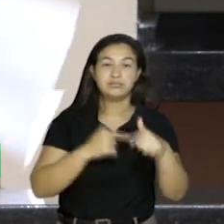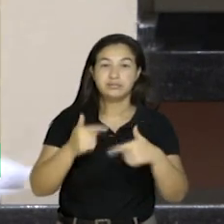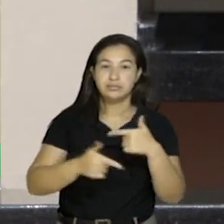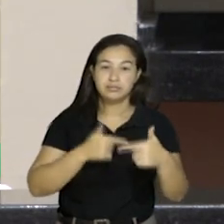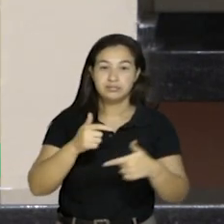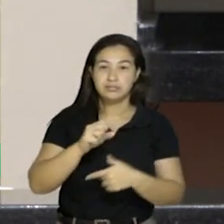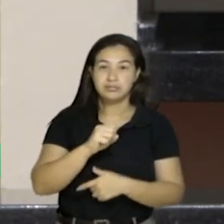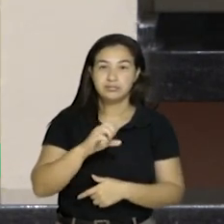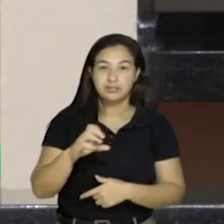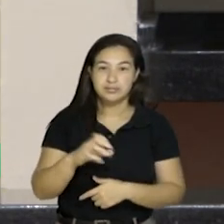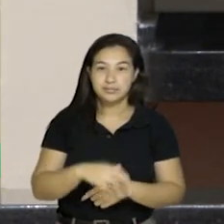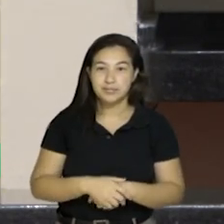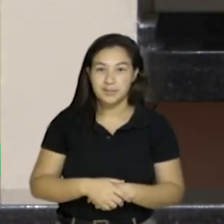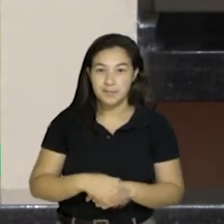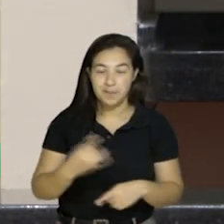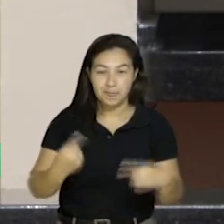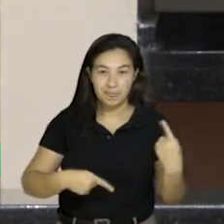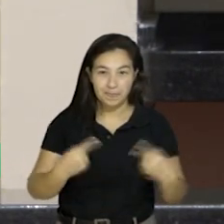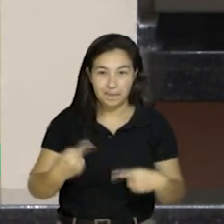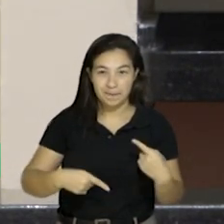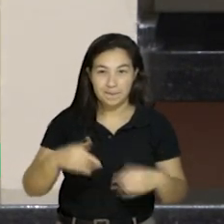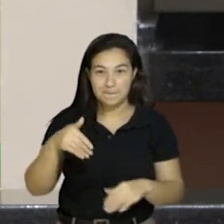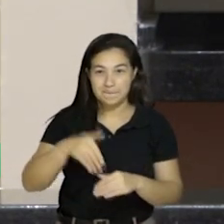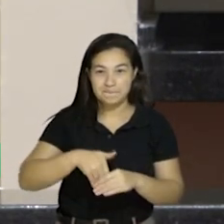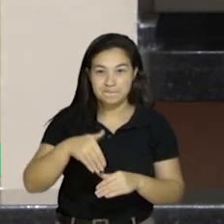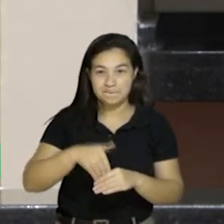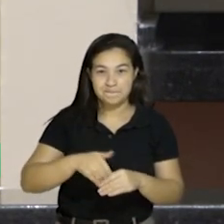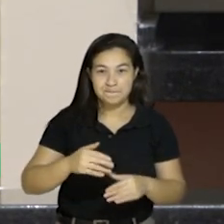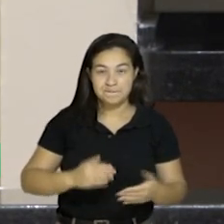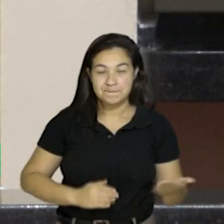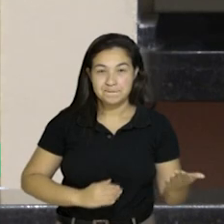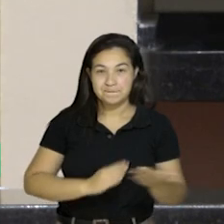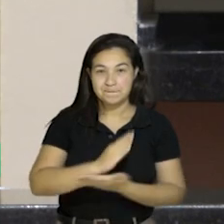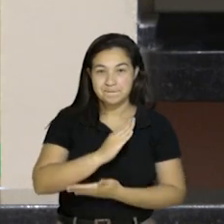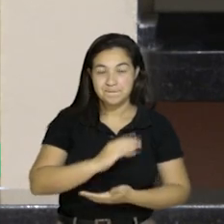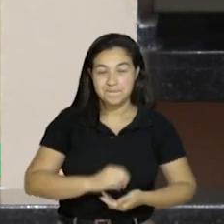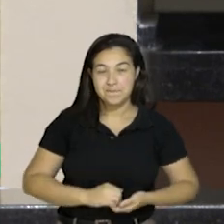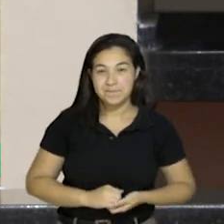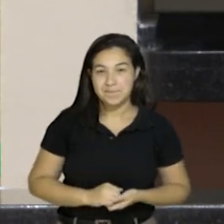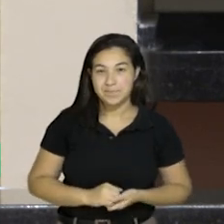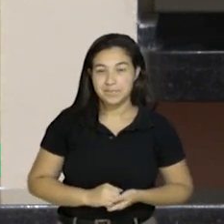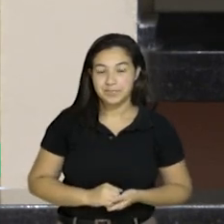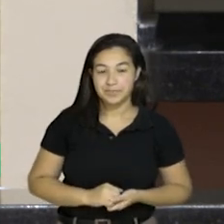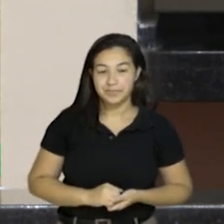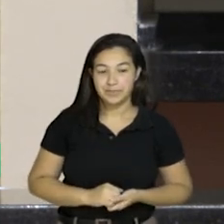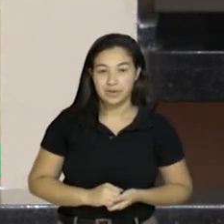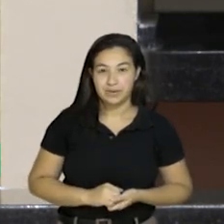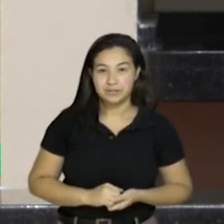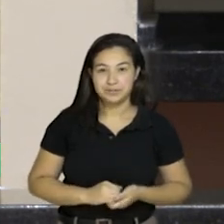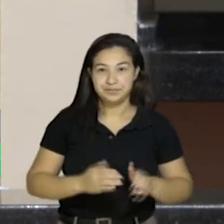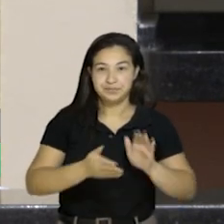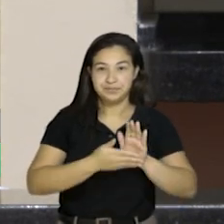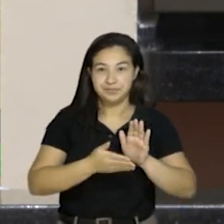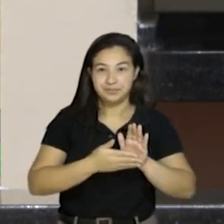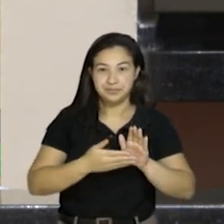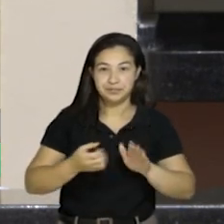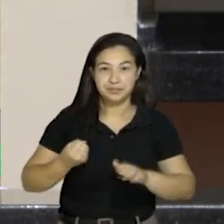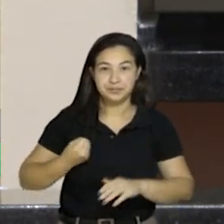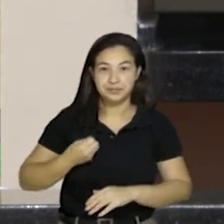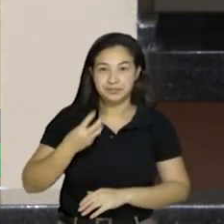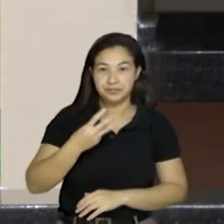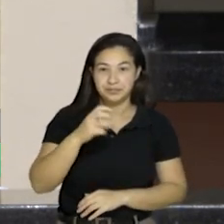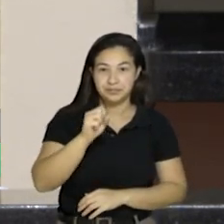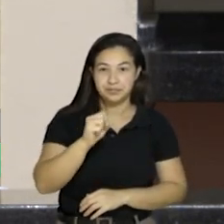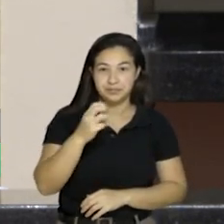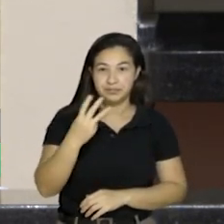Santa Catarina em discussão em votação aprovado proposição 383